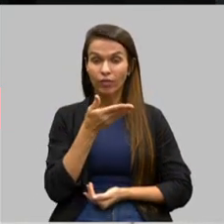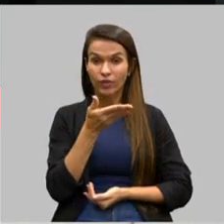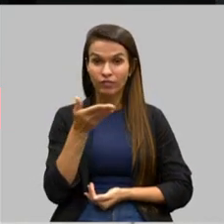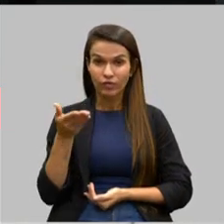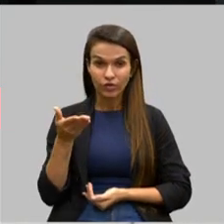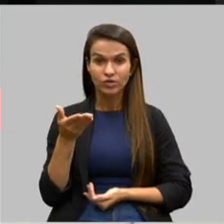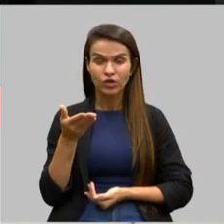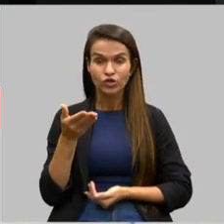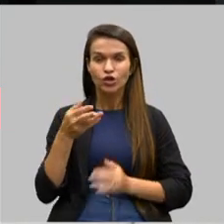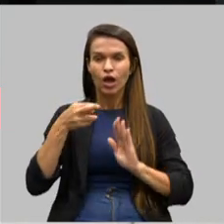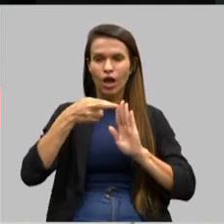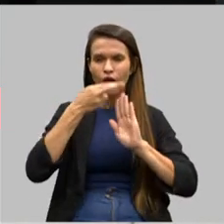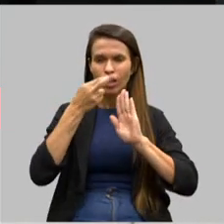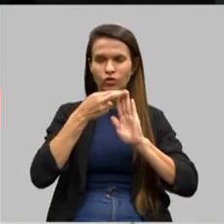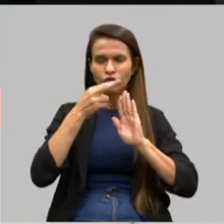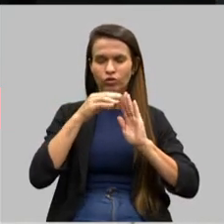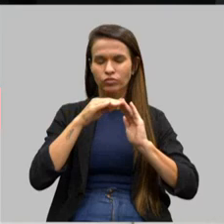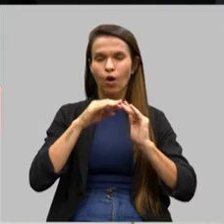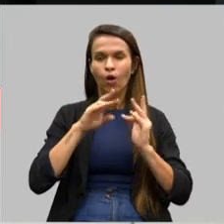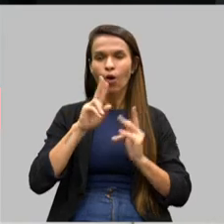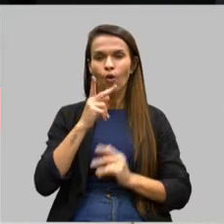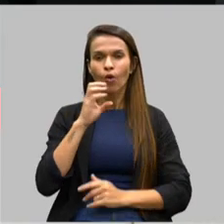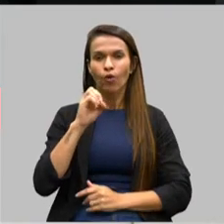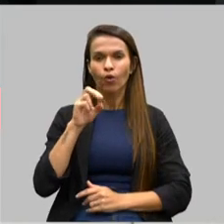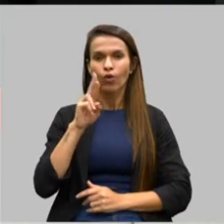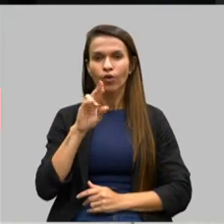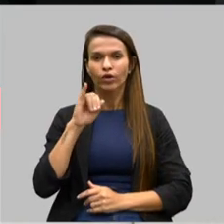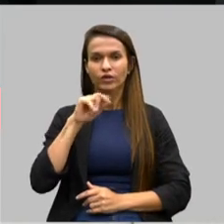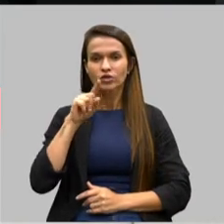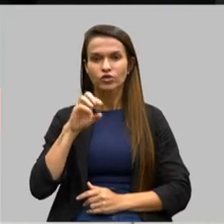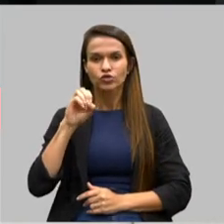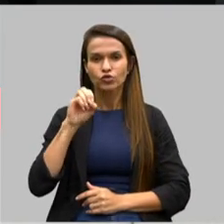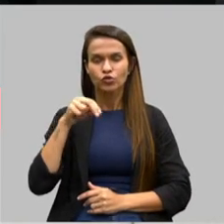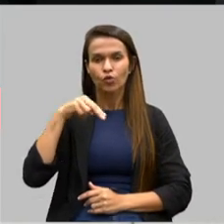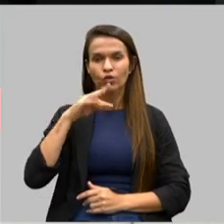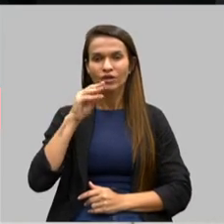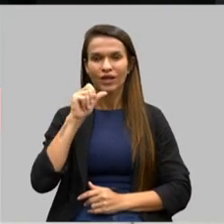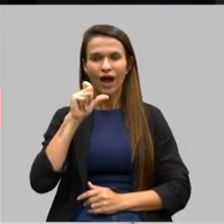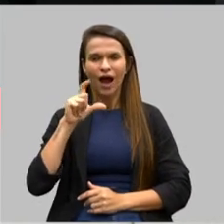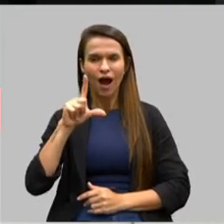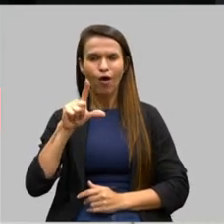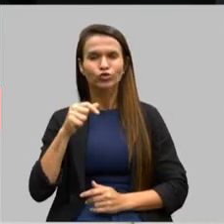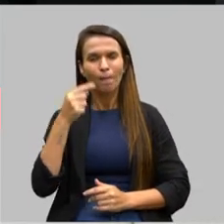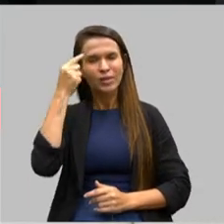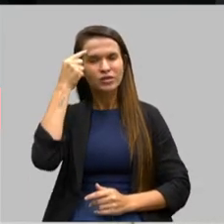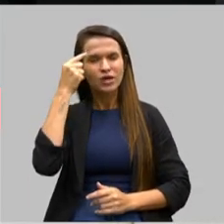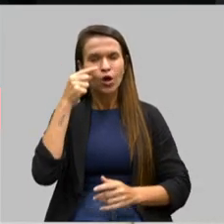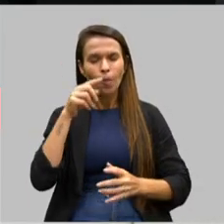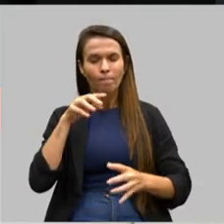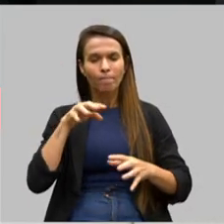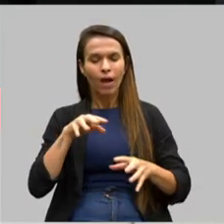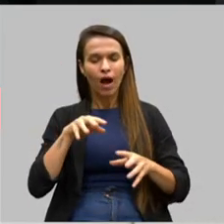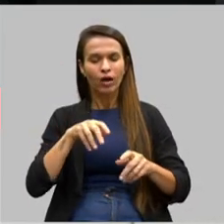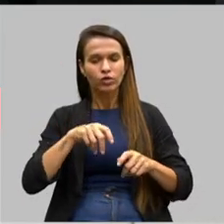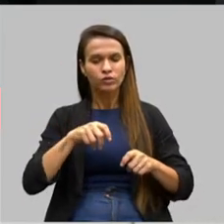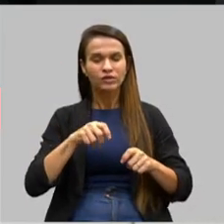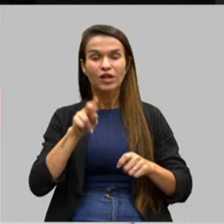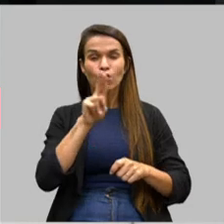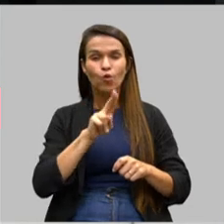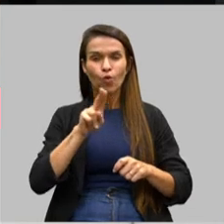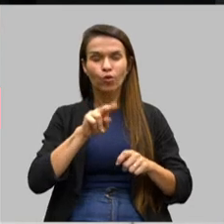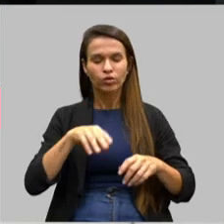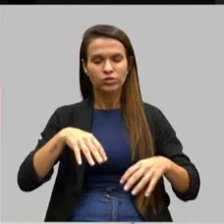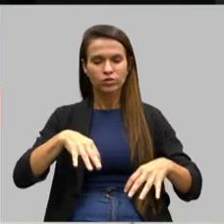de resolução horizontal, eu estou pensando numa rede. É como se fosse um pescador. Se ele utiliza uma malha